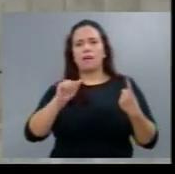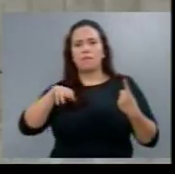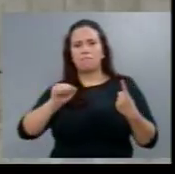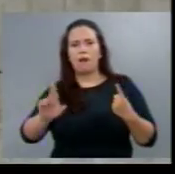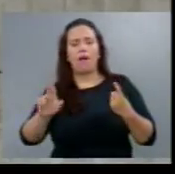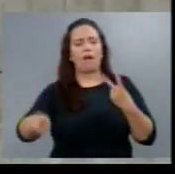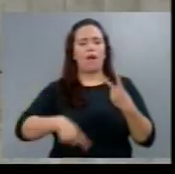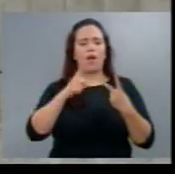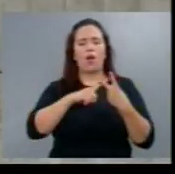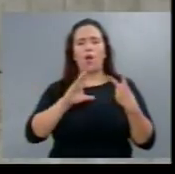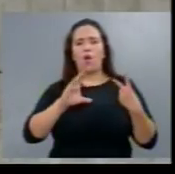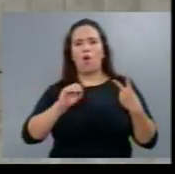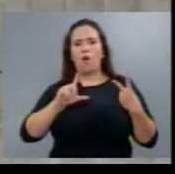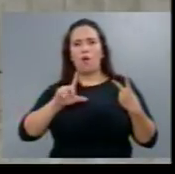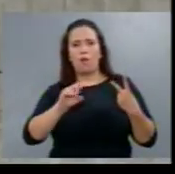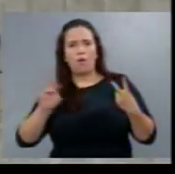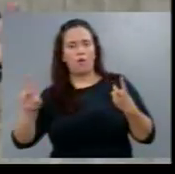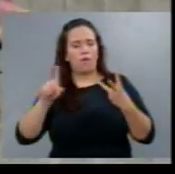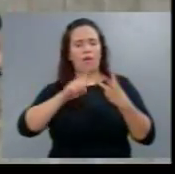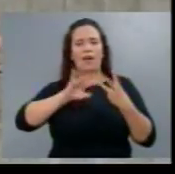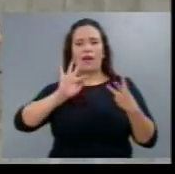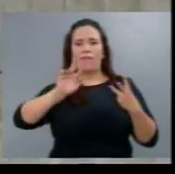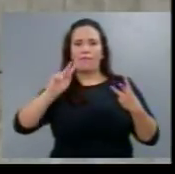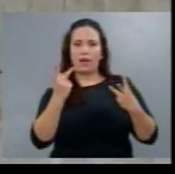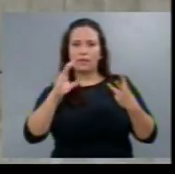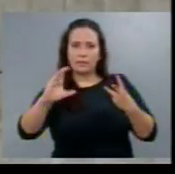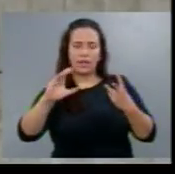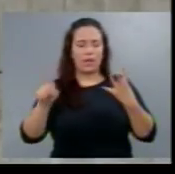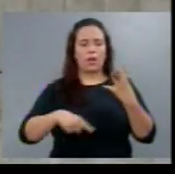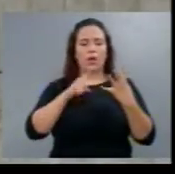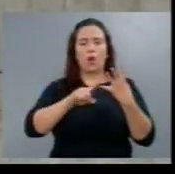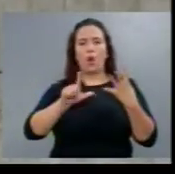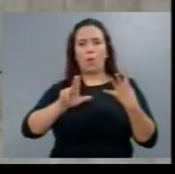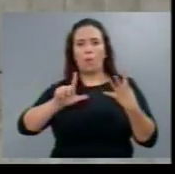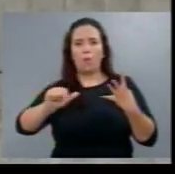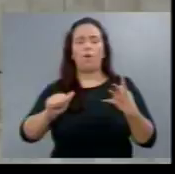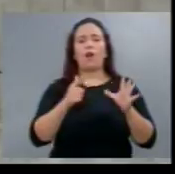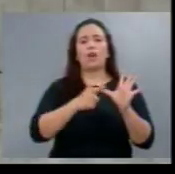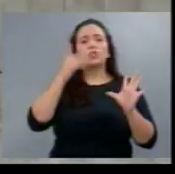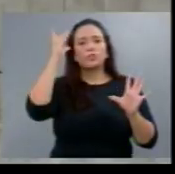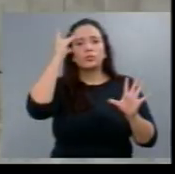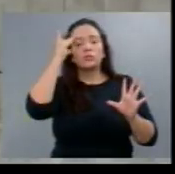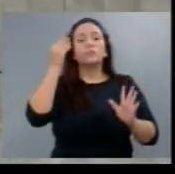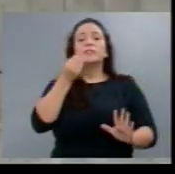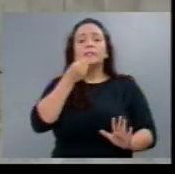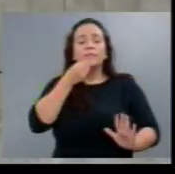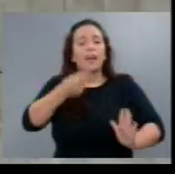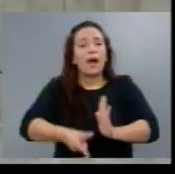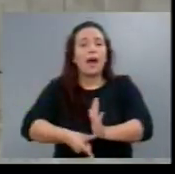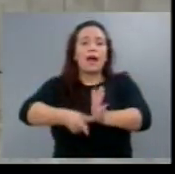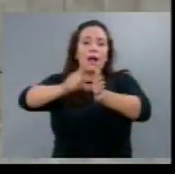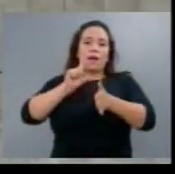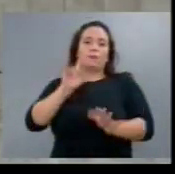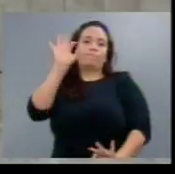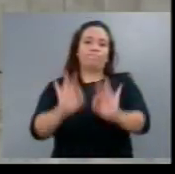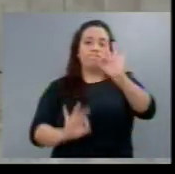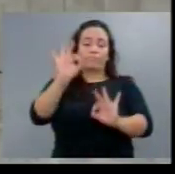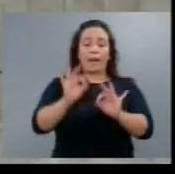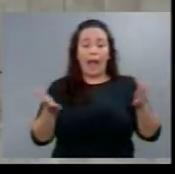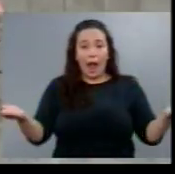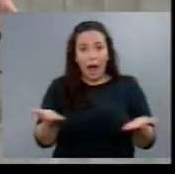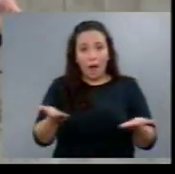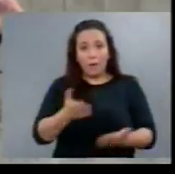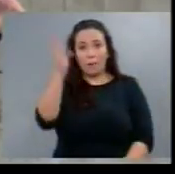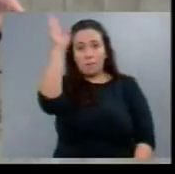do Collor, vindo do Fernando Henrique, do Lula e da Dilma, levaram o país a essa situação. Nós estamos em